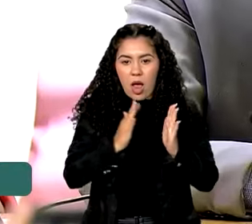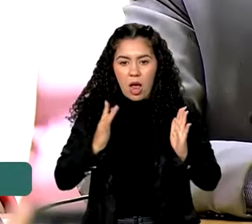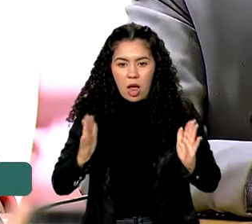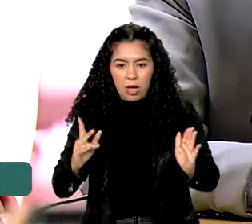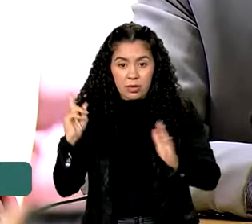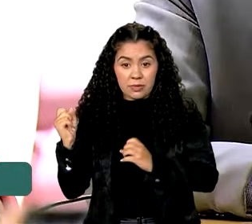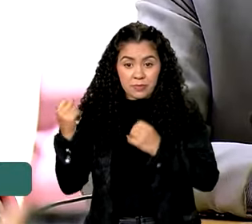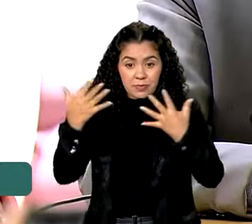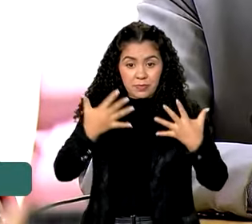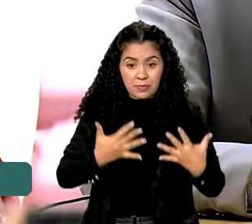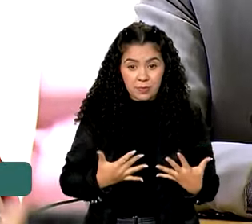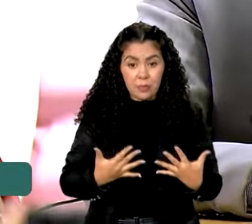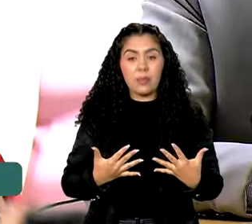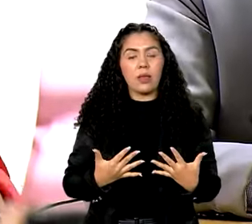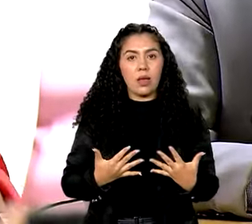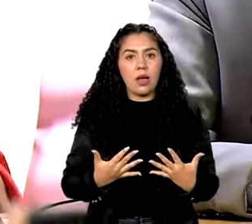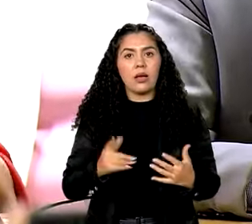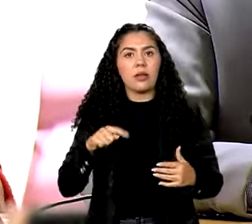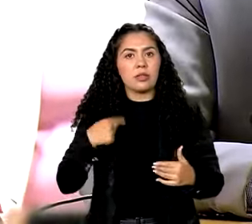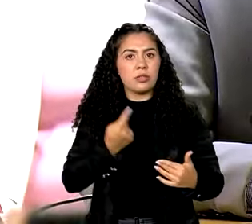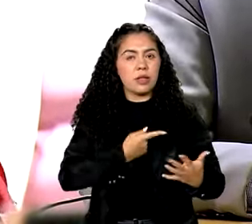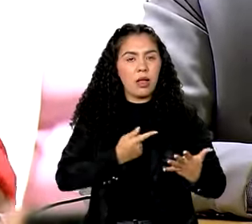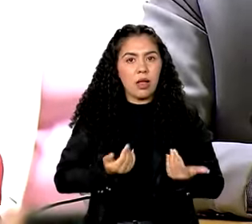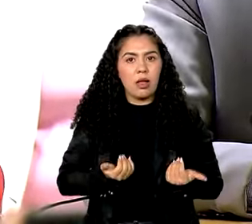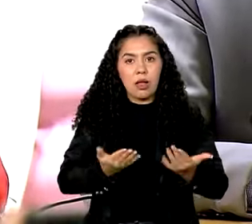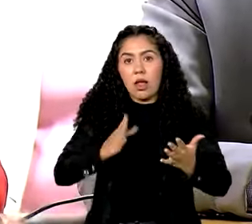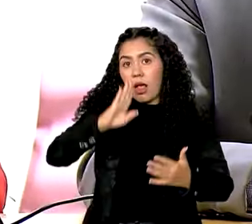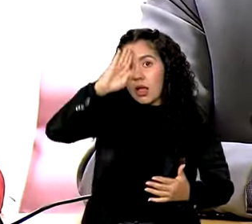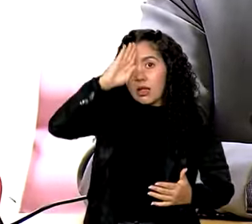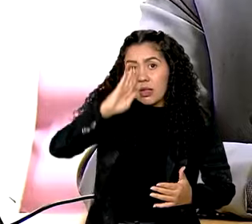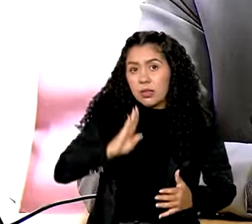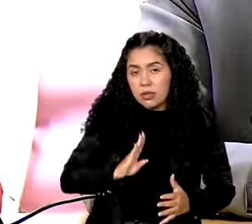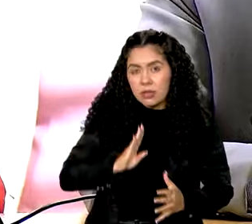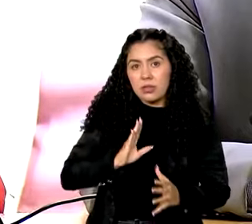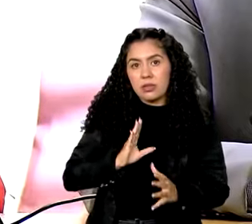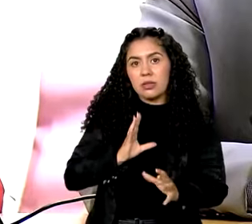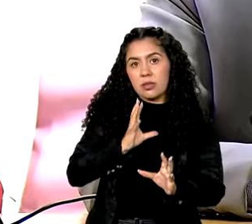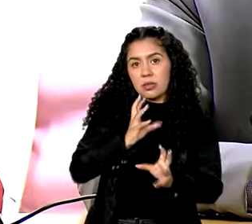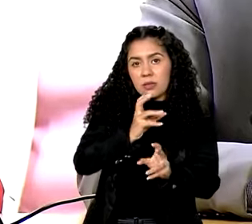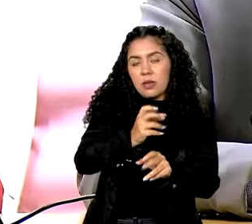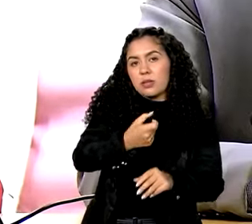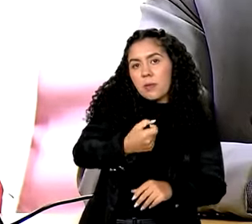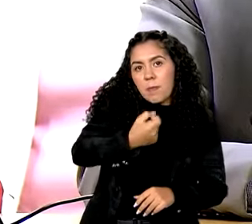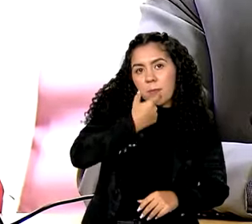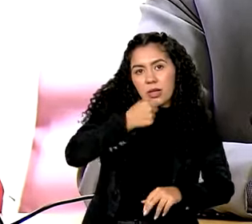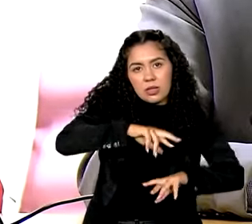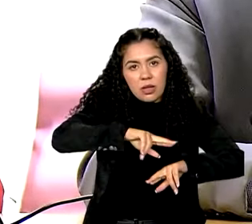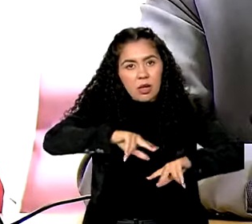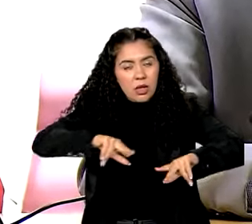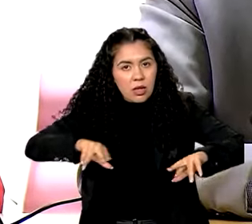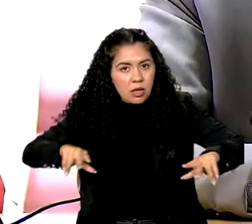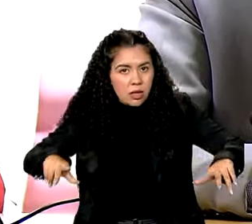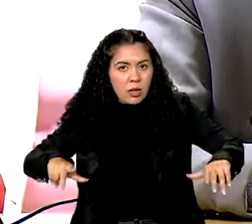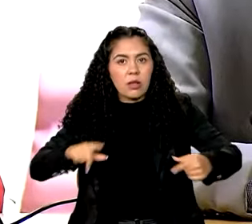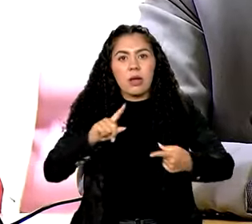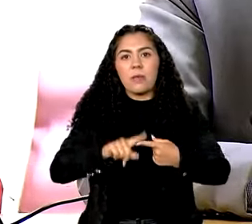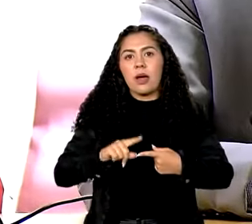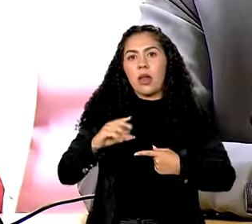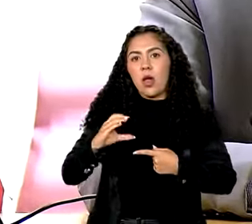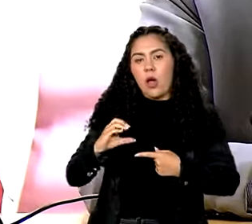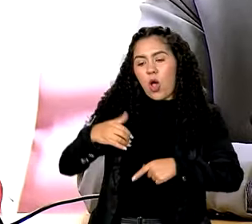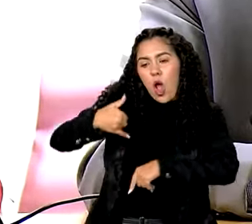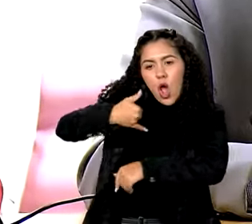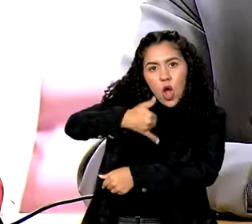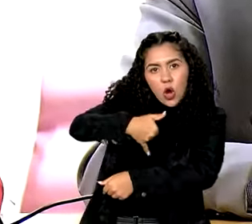Estamos agregando, então, à gratuidade 10 medicamentos. São medicamentos indicados para colesterol